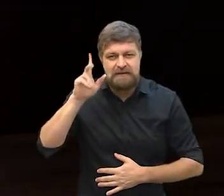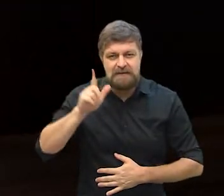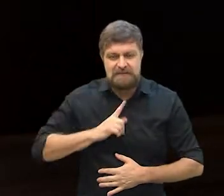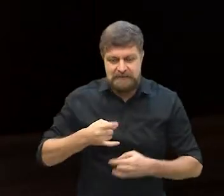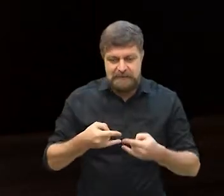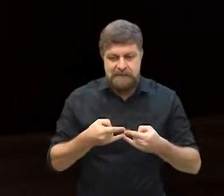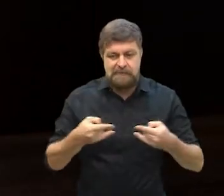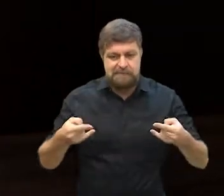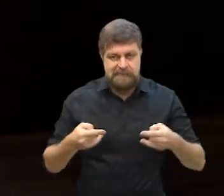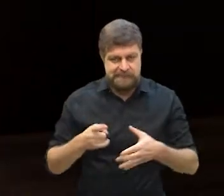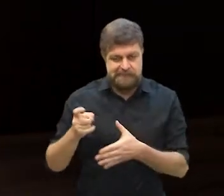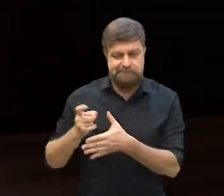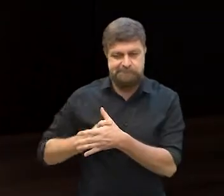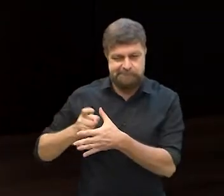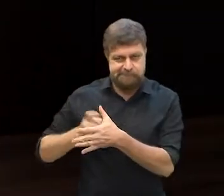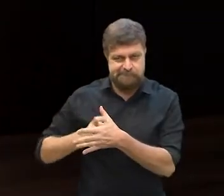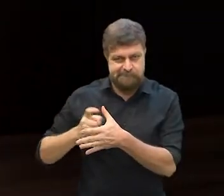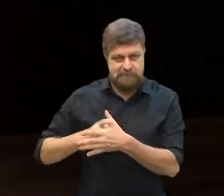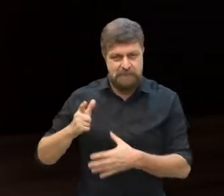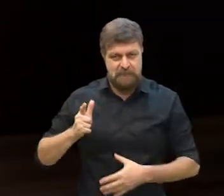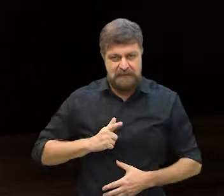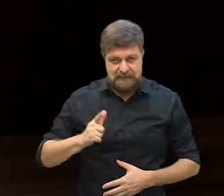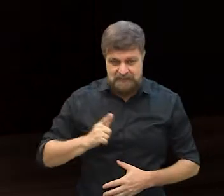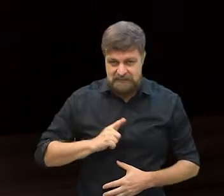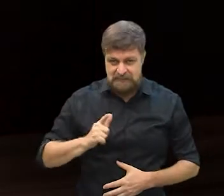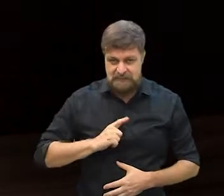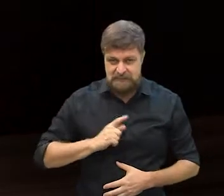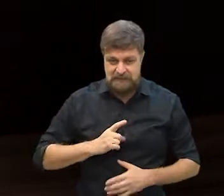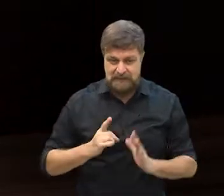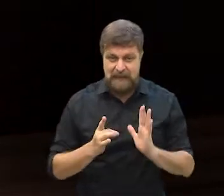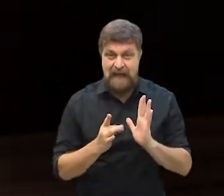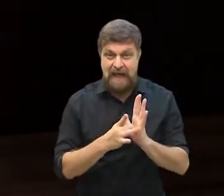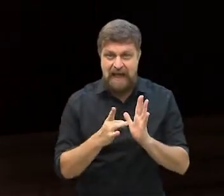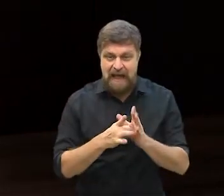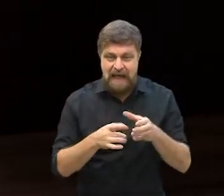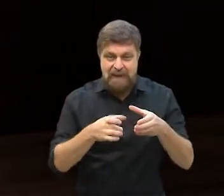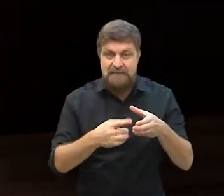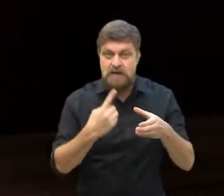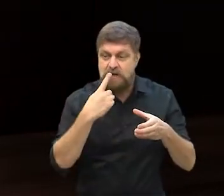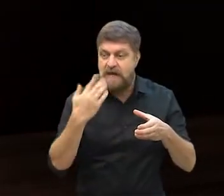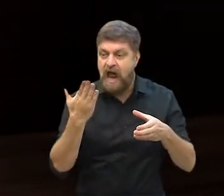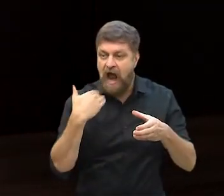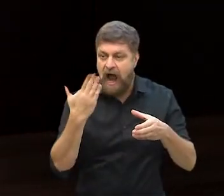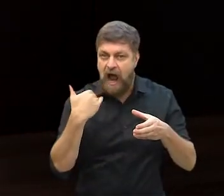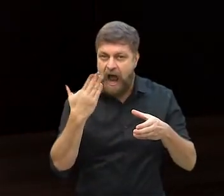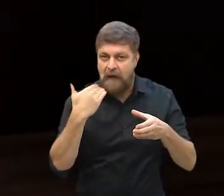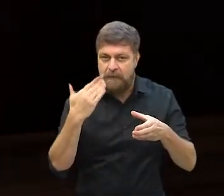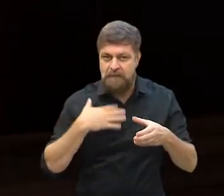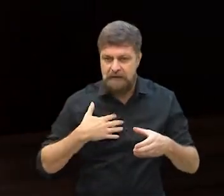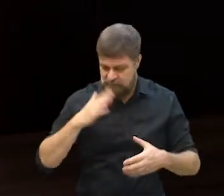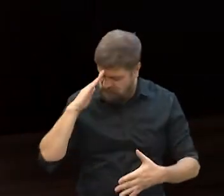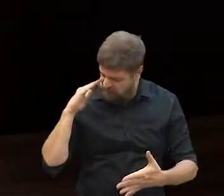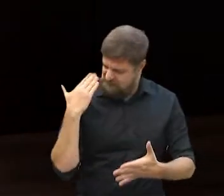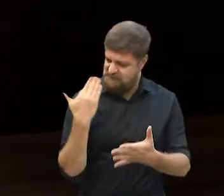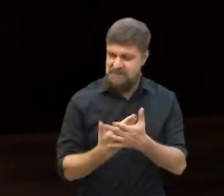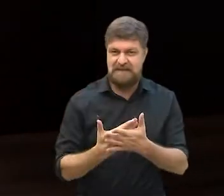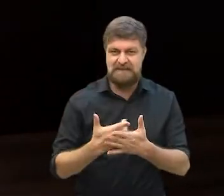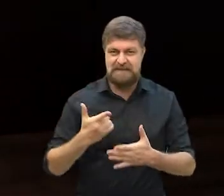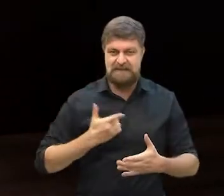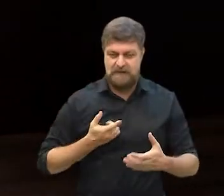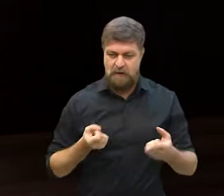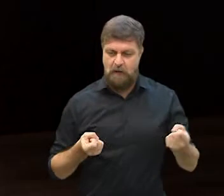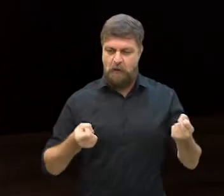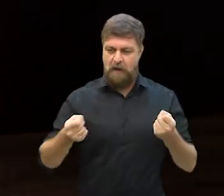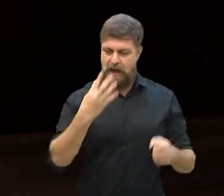cheque especial, produção pequena de vidros de pimenta, uma confiança, uma